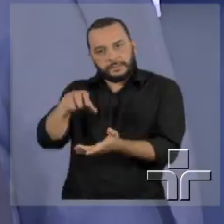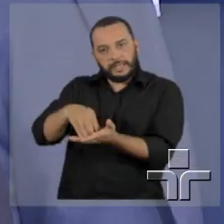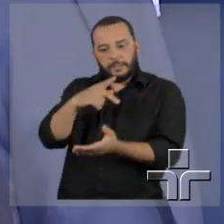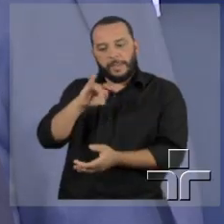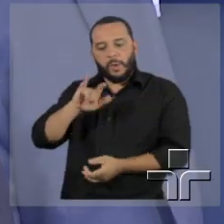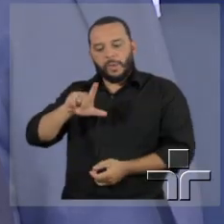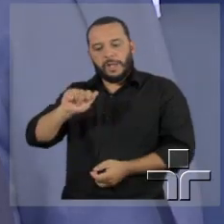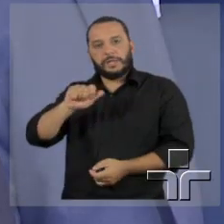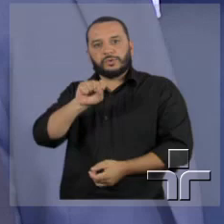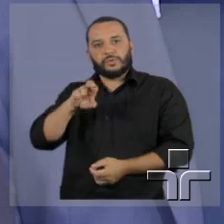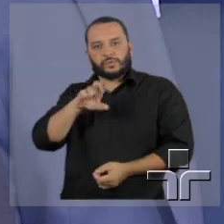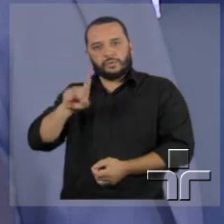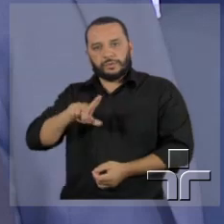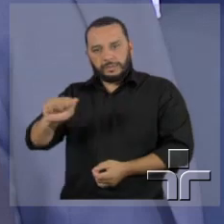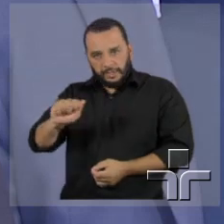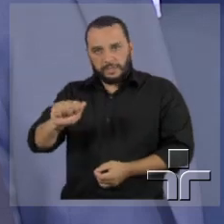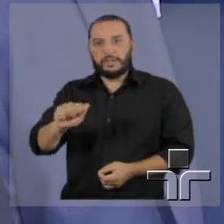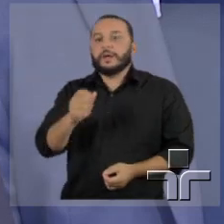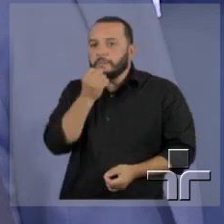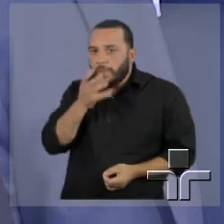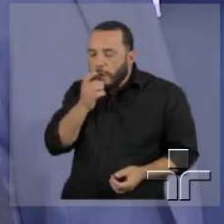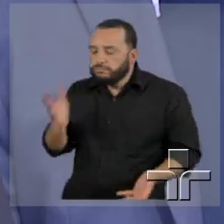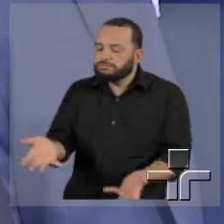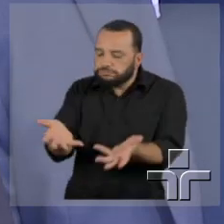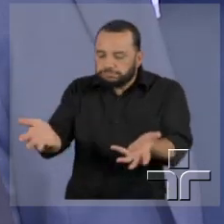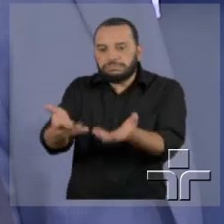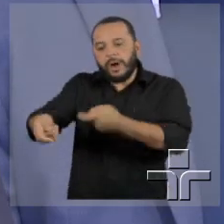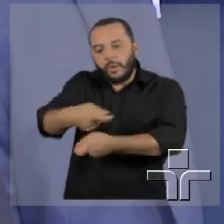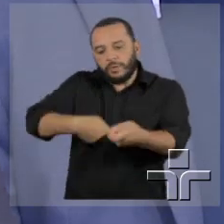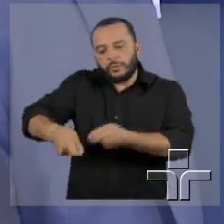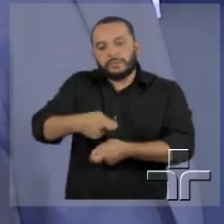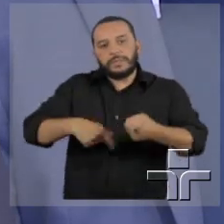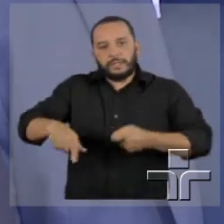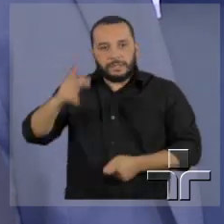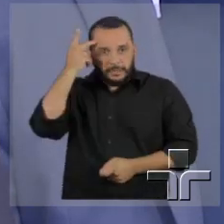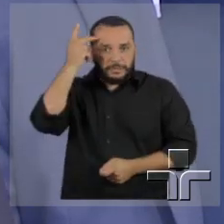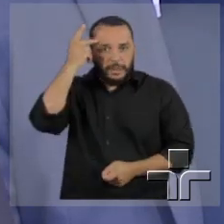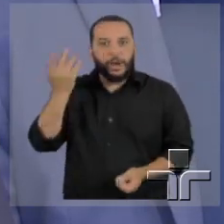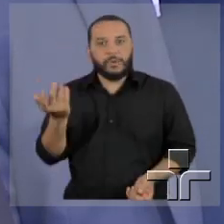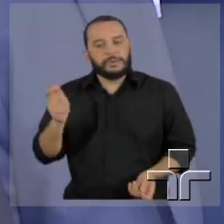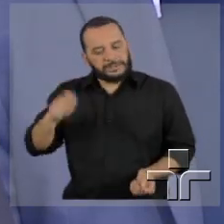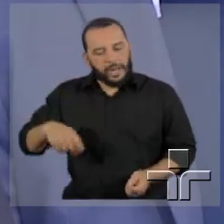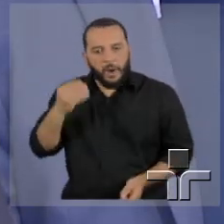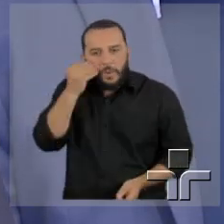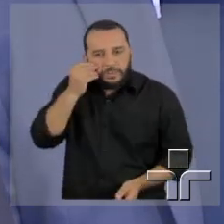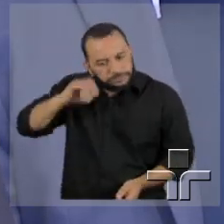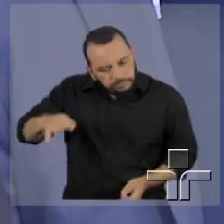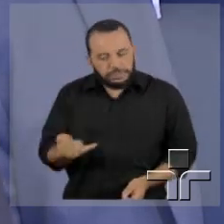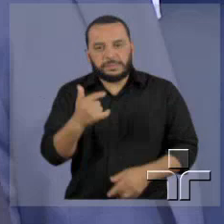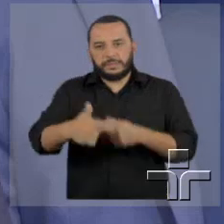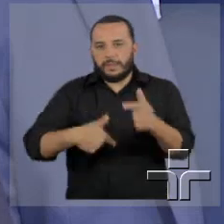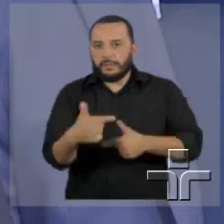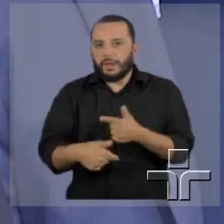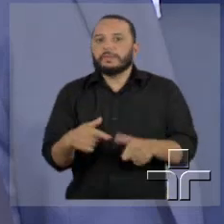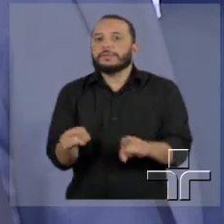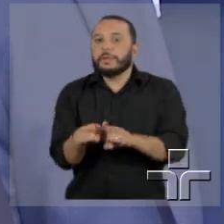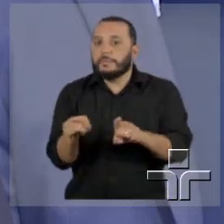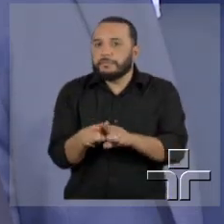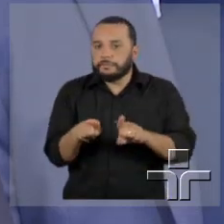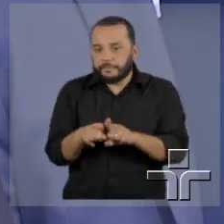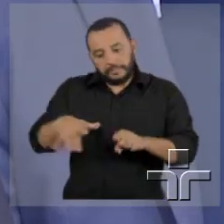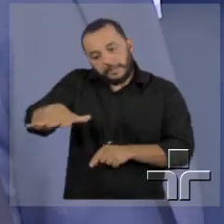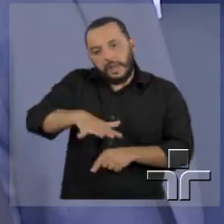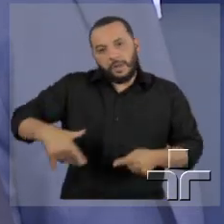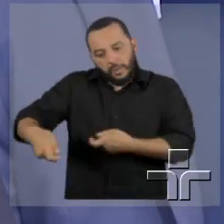um fomento efetivo à atividade econômica no estado, isso gera oportunidade, gera ativação também do setor